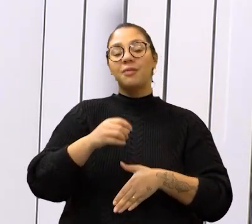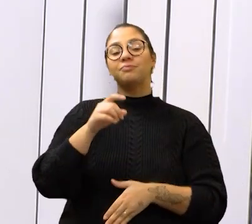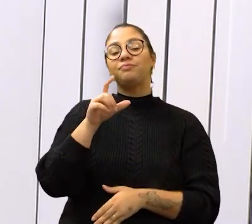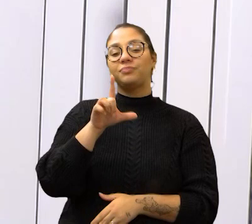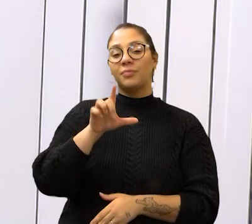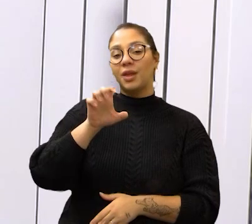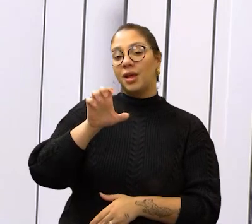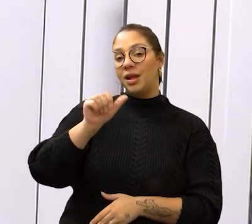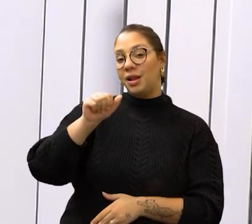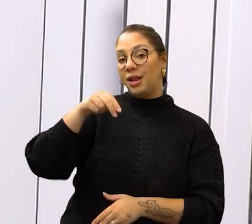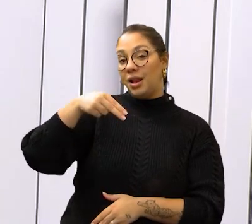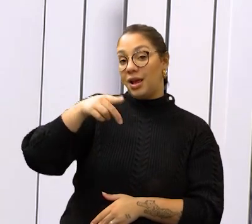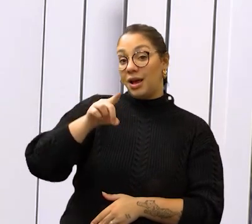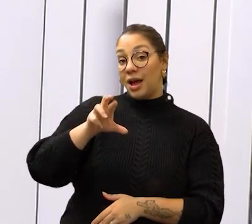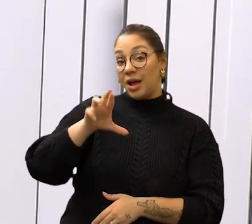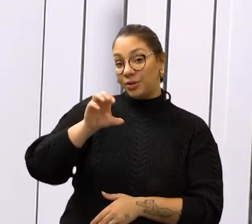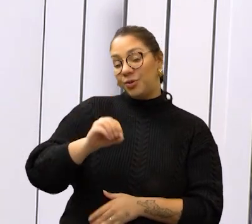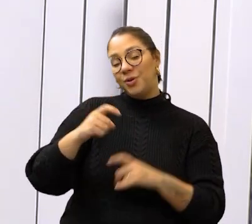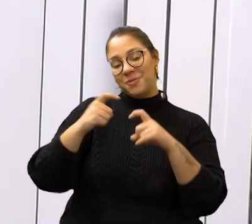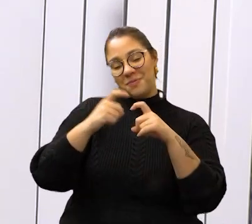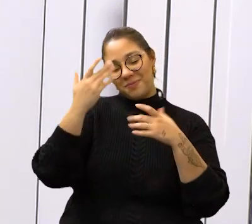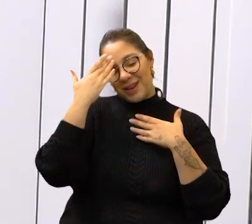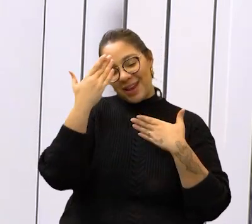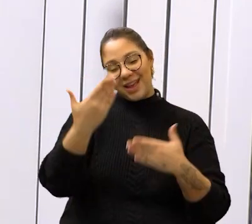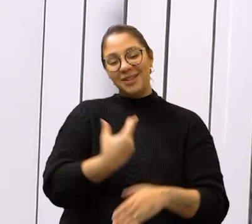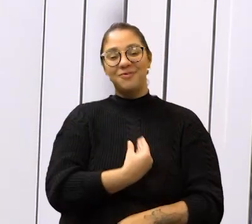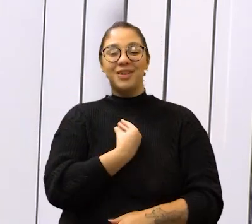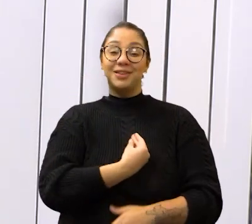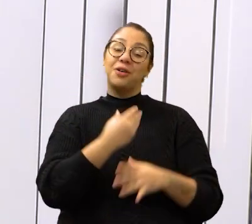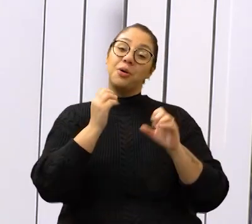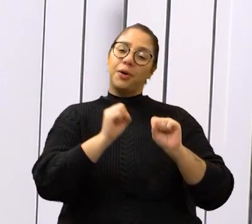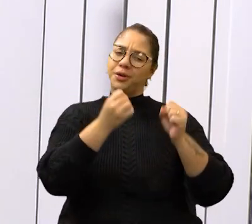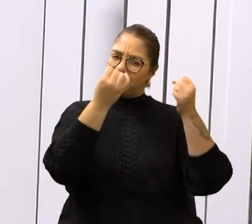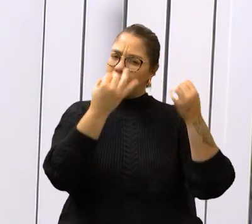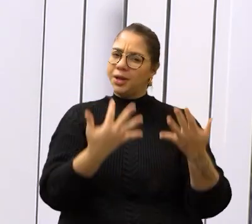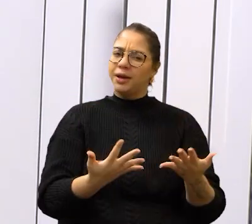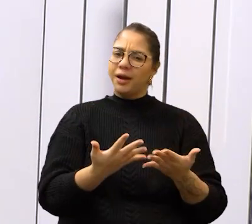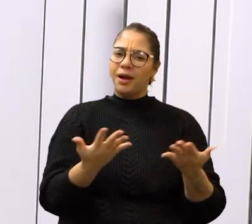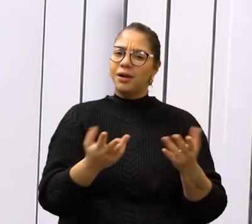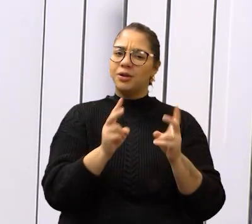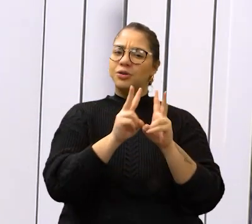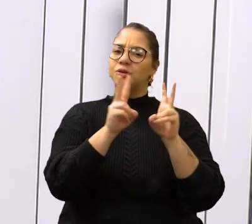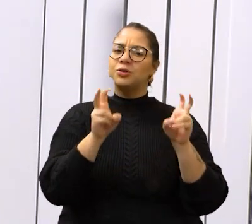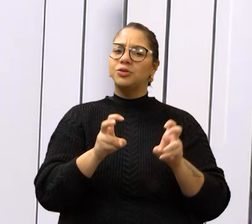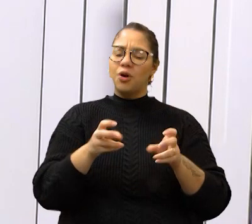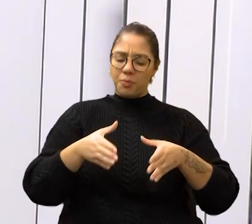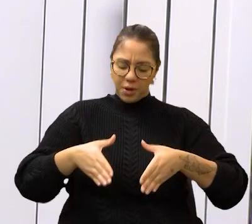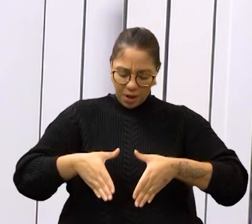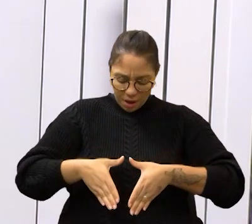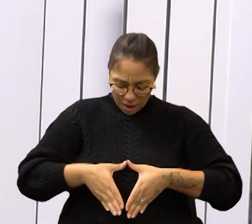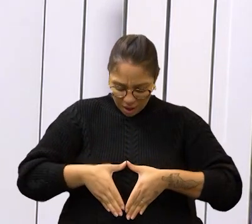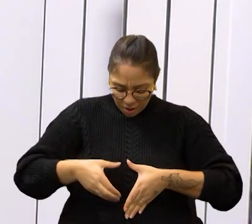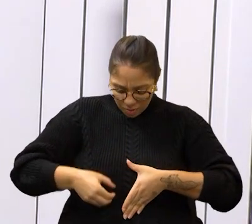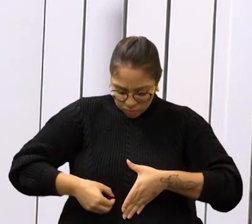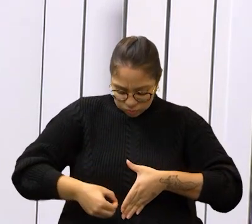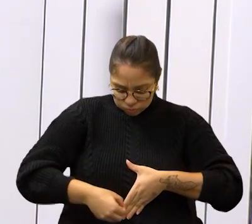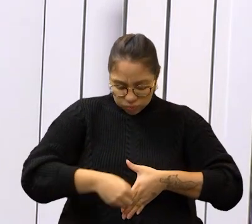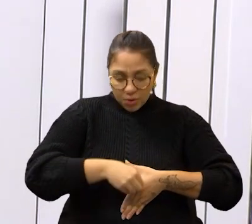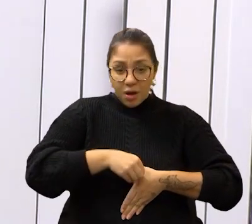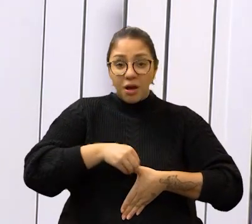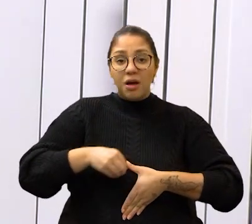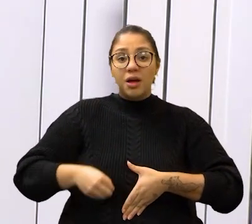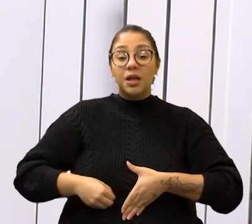doutor. Obrigada pela sua disponibilidade. Gostaria que você explicasse sobre o tumor uterino,